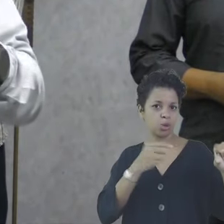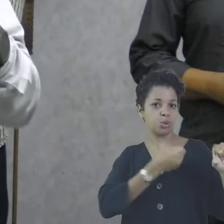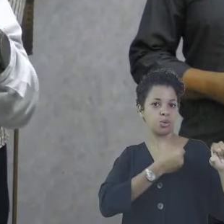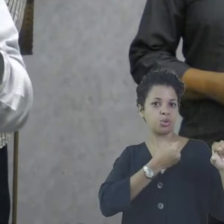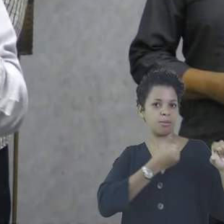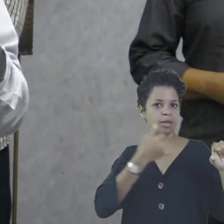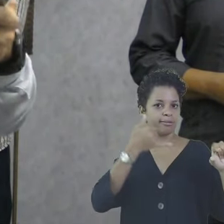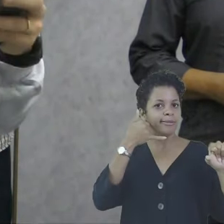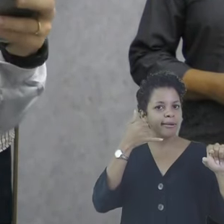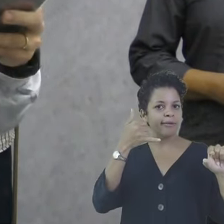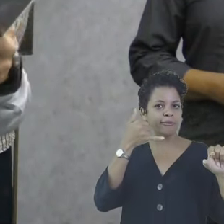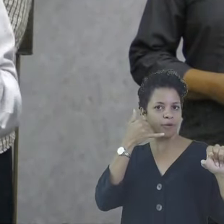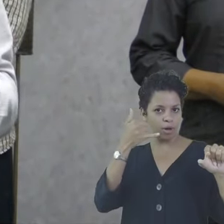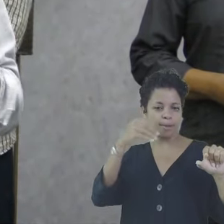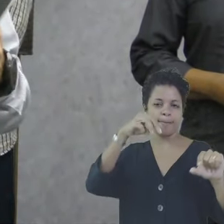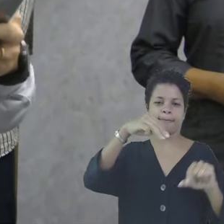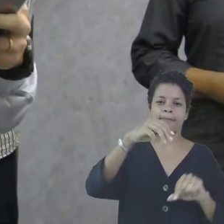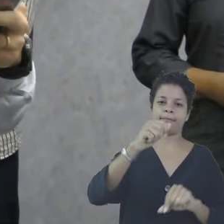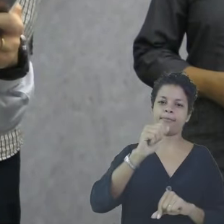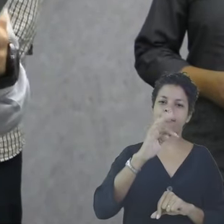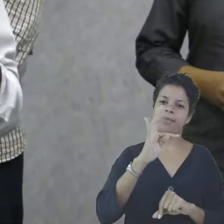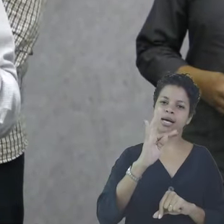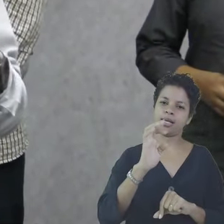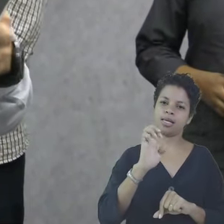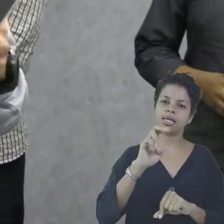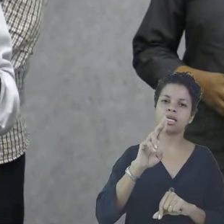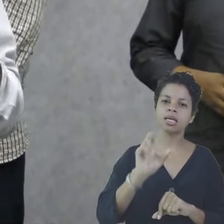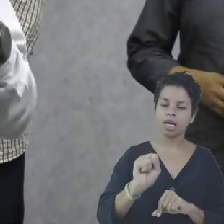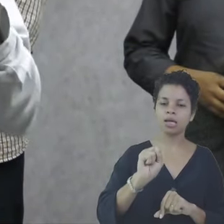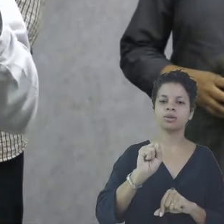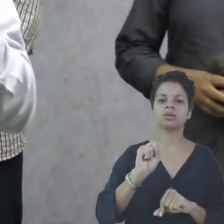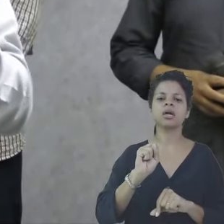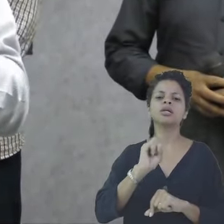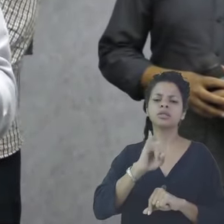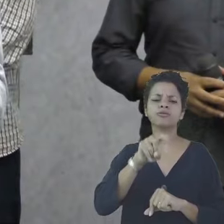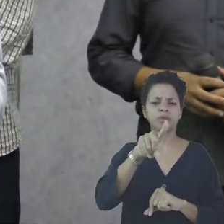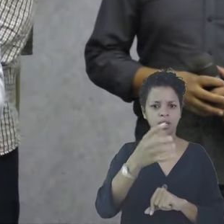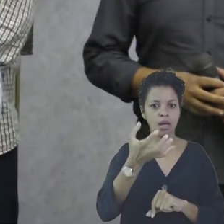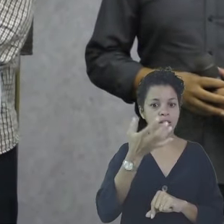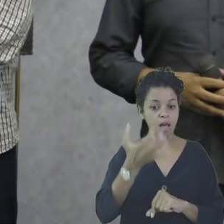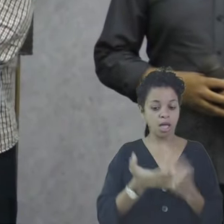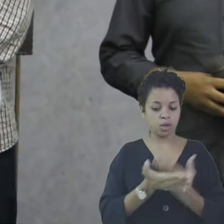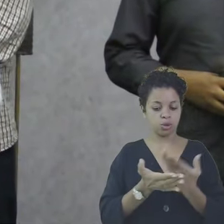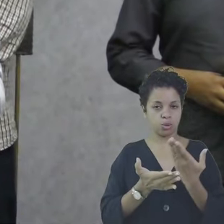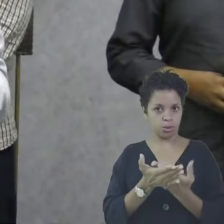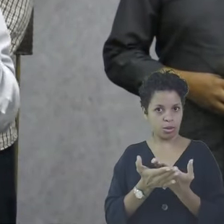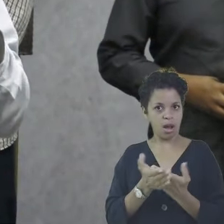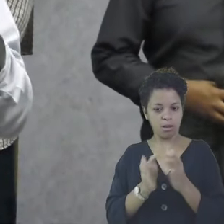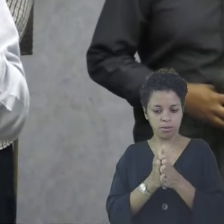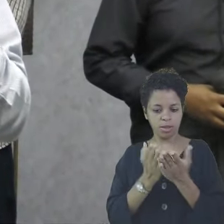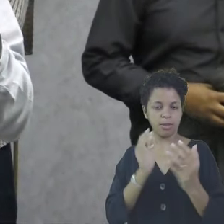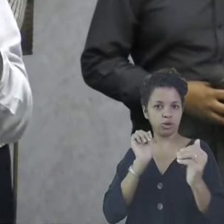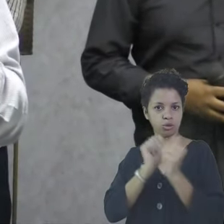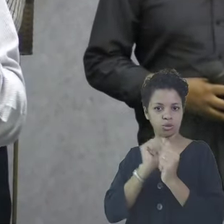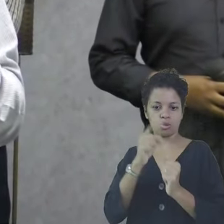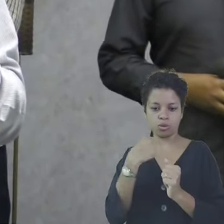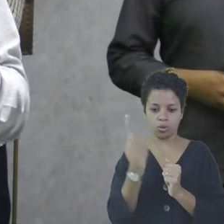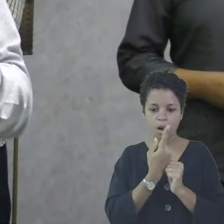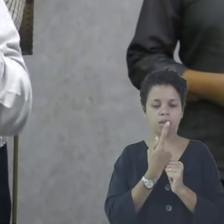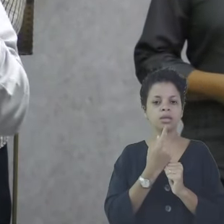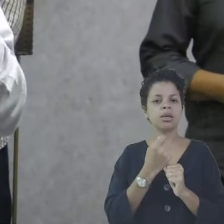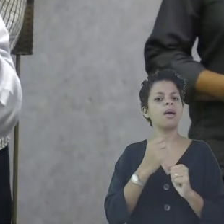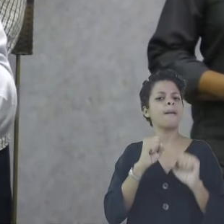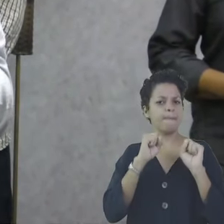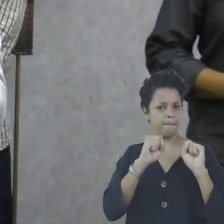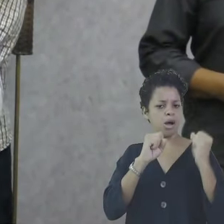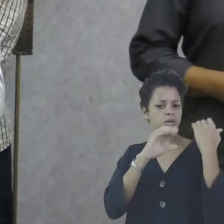eles são as pessoas que recebem todos os contatos, as perguntas. Se você quiser também receber mais estudos, o nosso estudo está pronto para te mandar, é